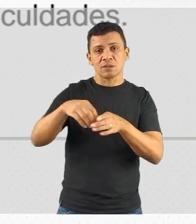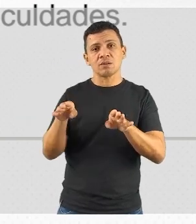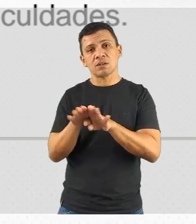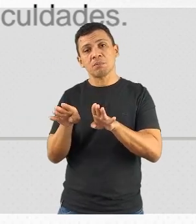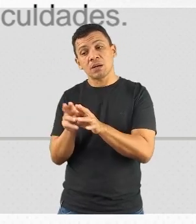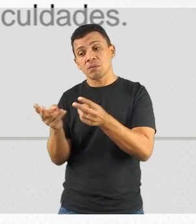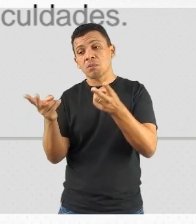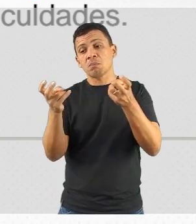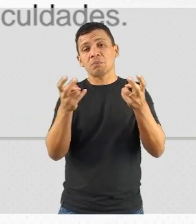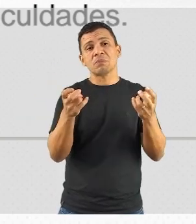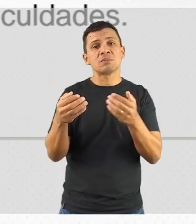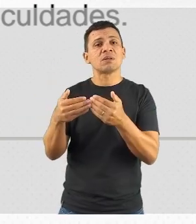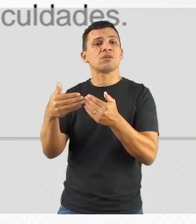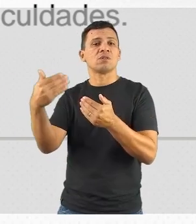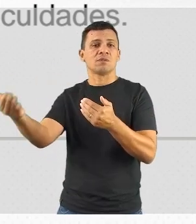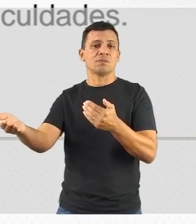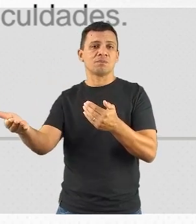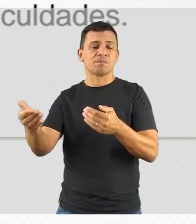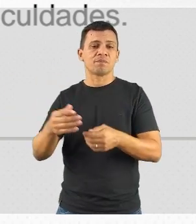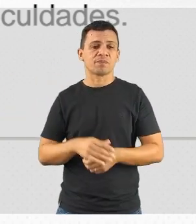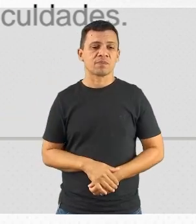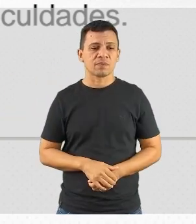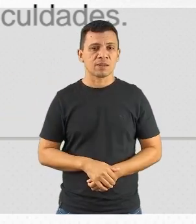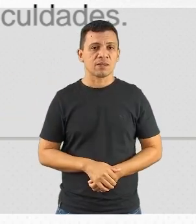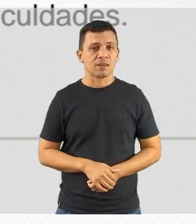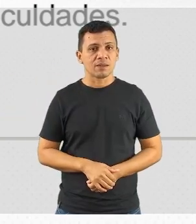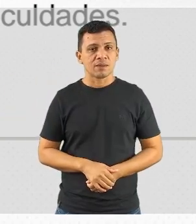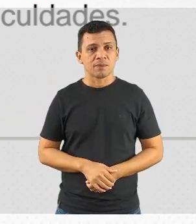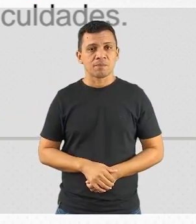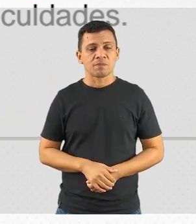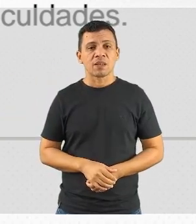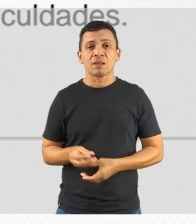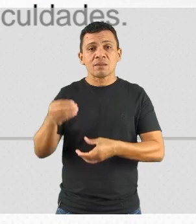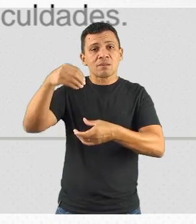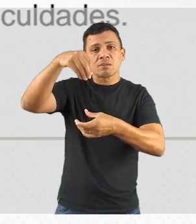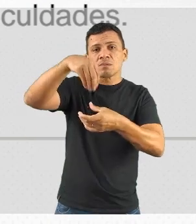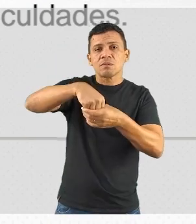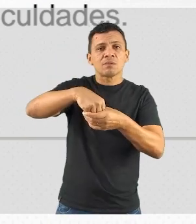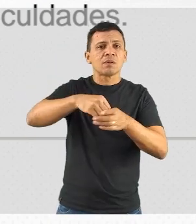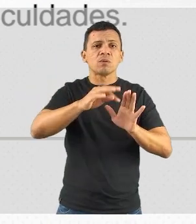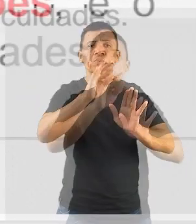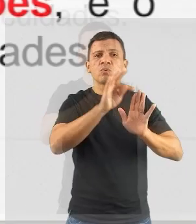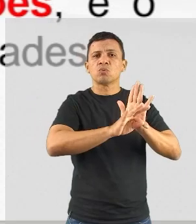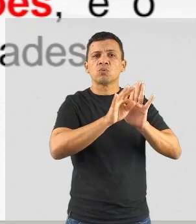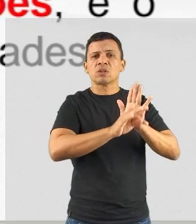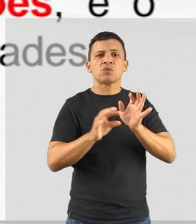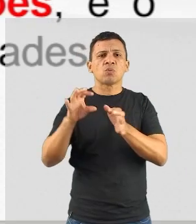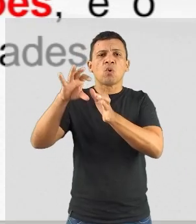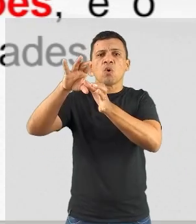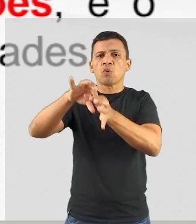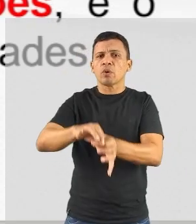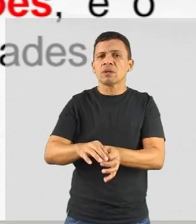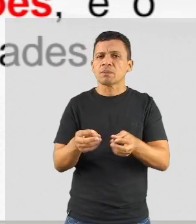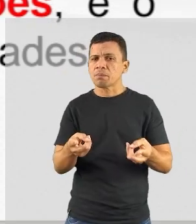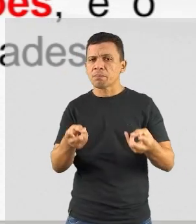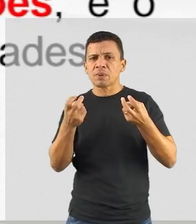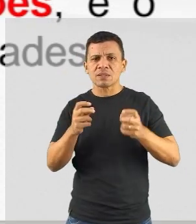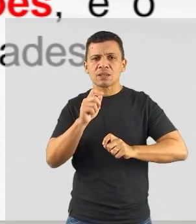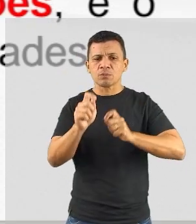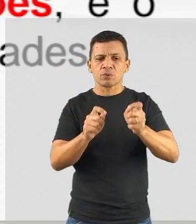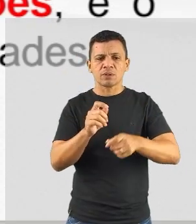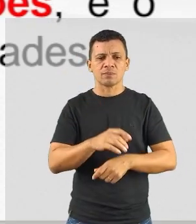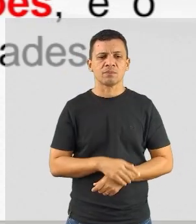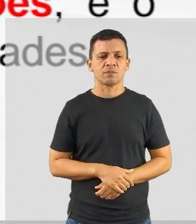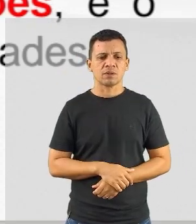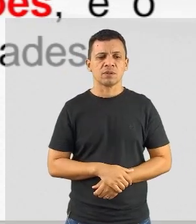na perspectiva externa. Aqui na perspectiva interna, a gente percebe no trecho anterior que a gente viu, o que é que